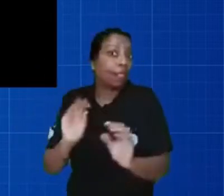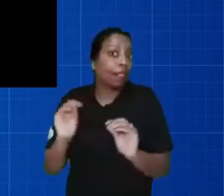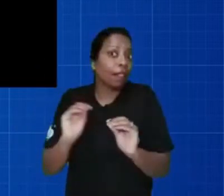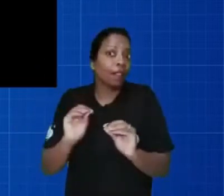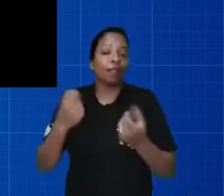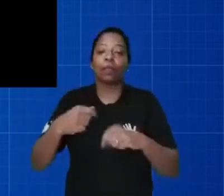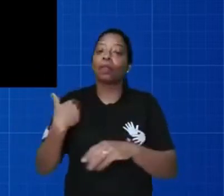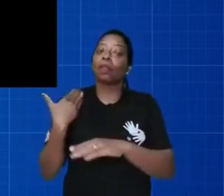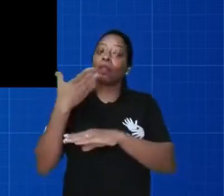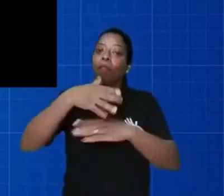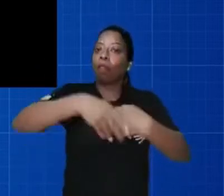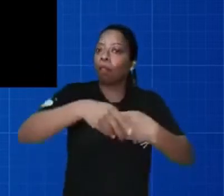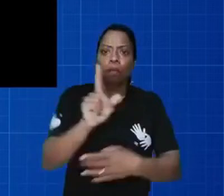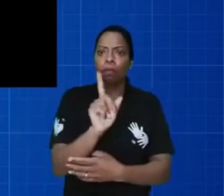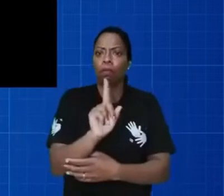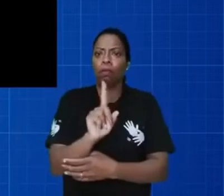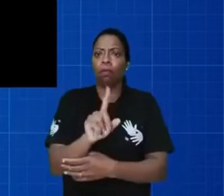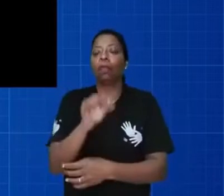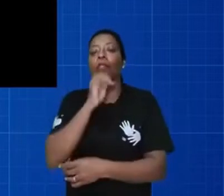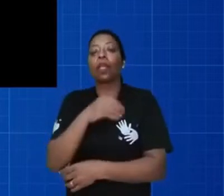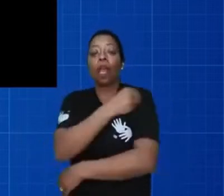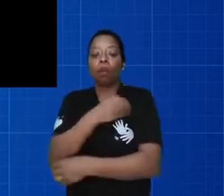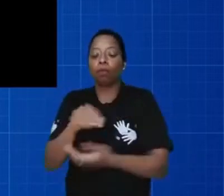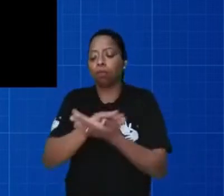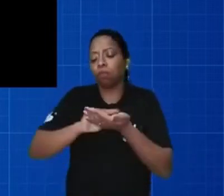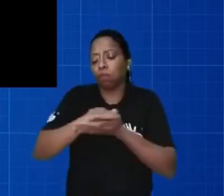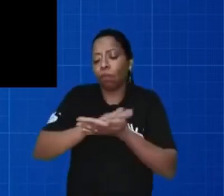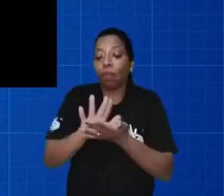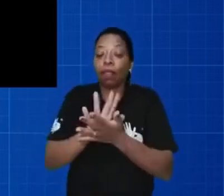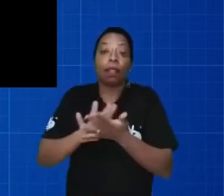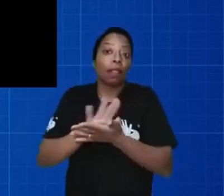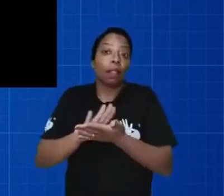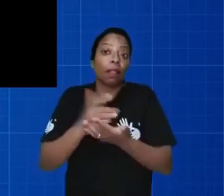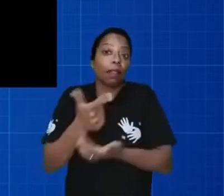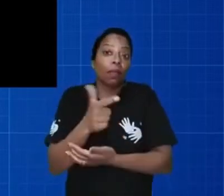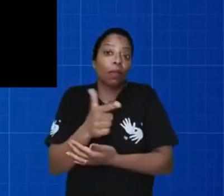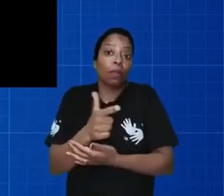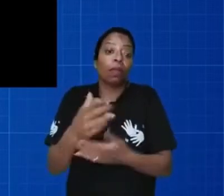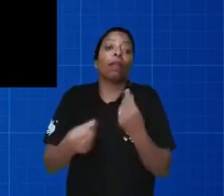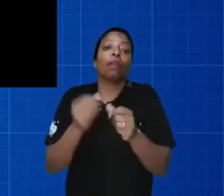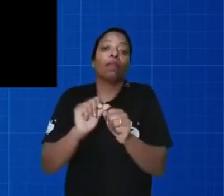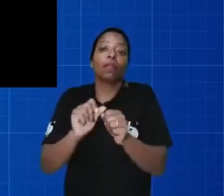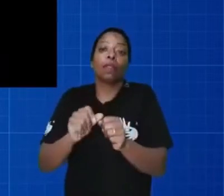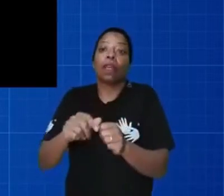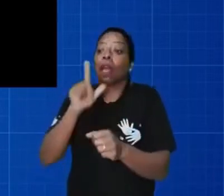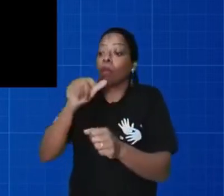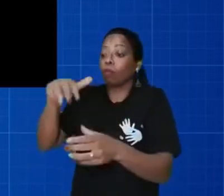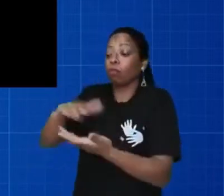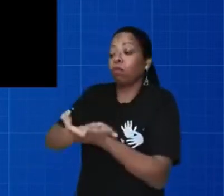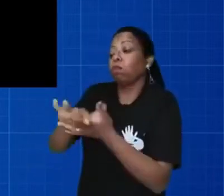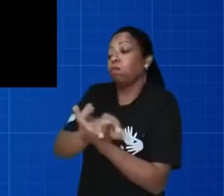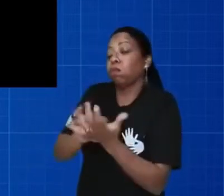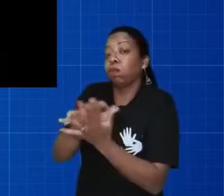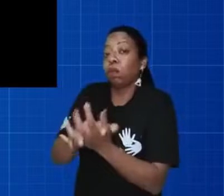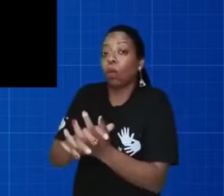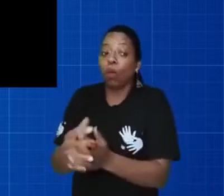próprio álcool, fazer a higienização das mãos, quando não tiver a torneira, né, para conseguir fazer a torneira, né, o sabonete,